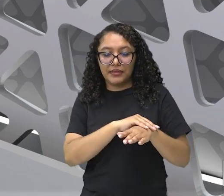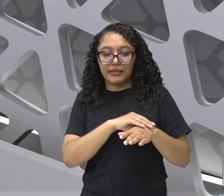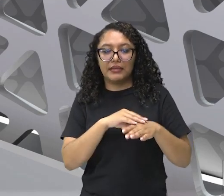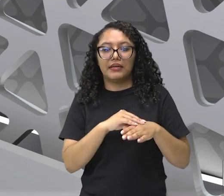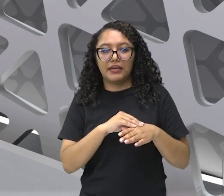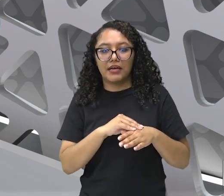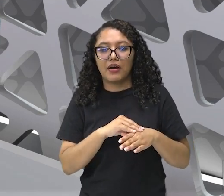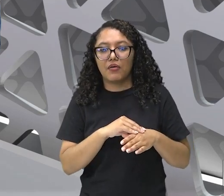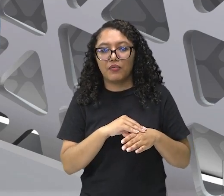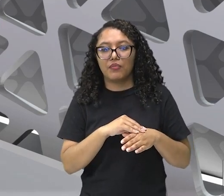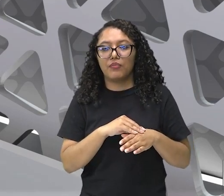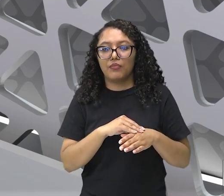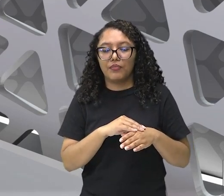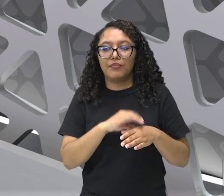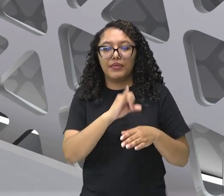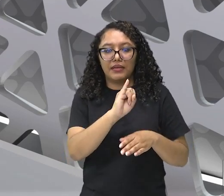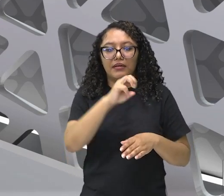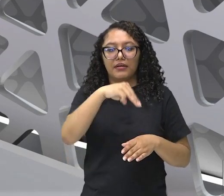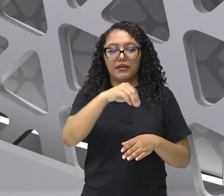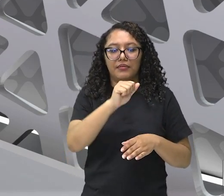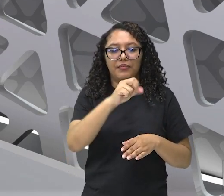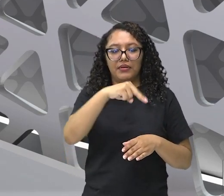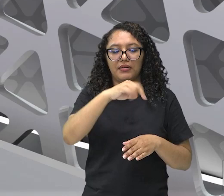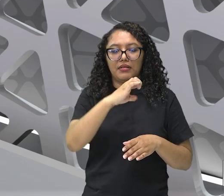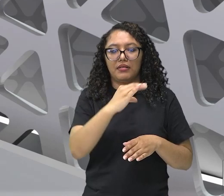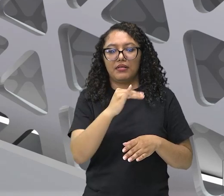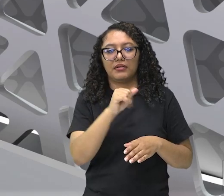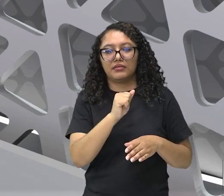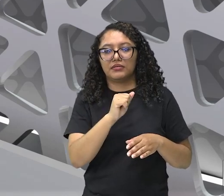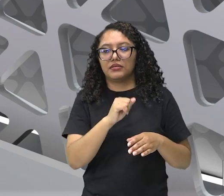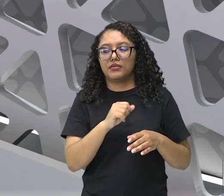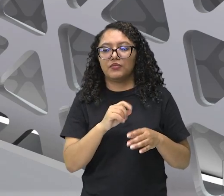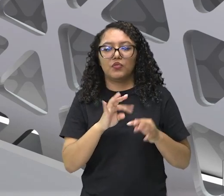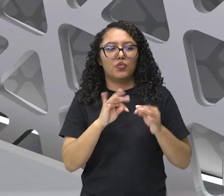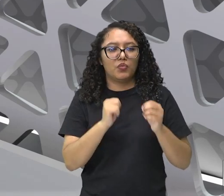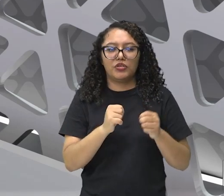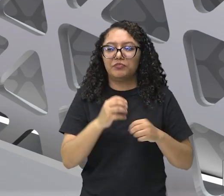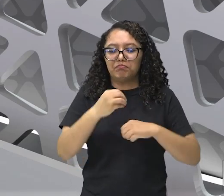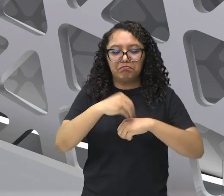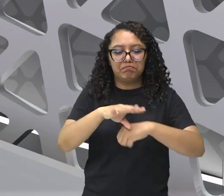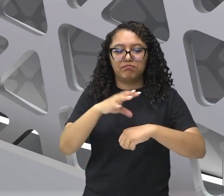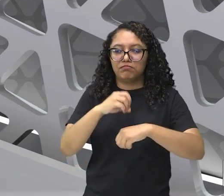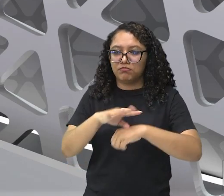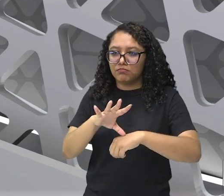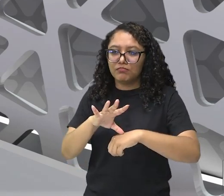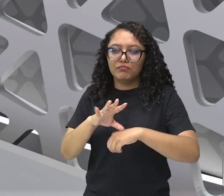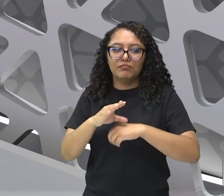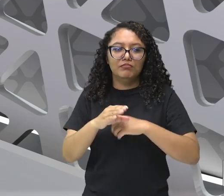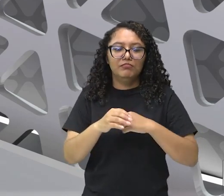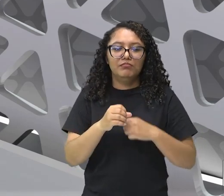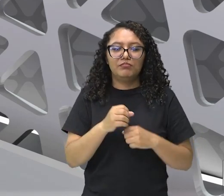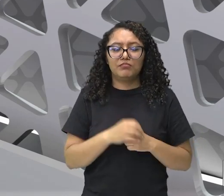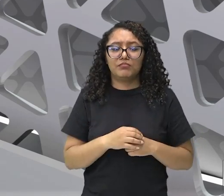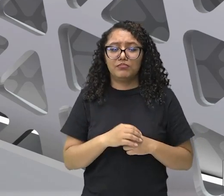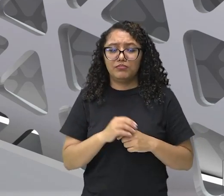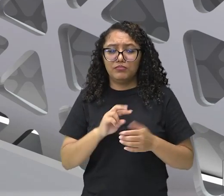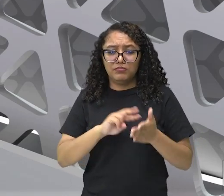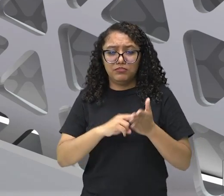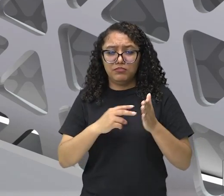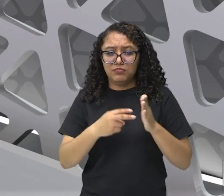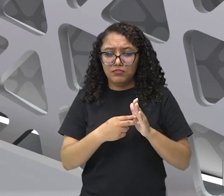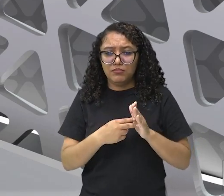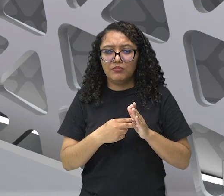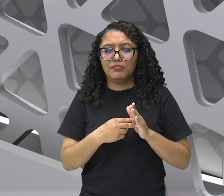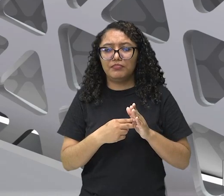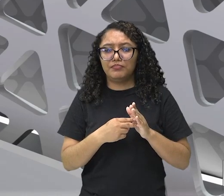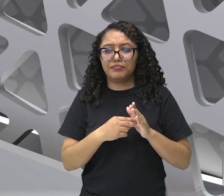precisamos aprender, construir, passar para os outros através da imanência. Tudo isso são